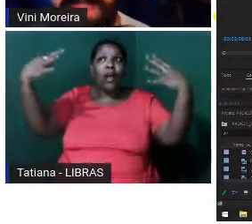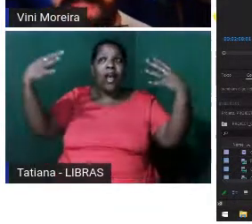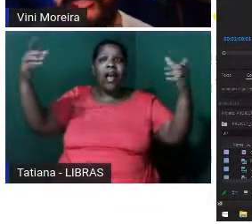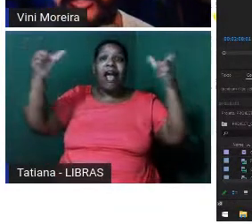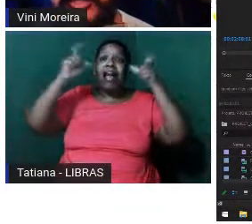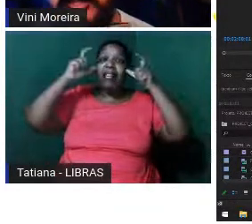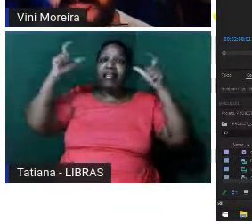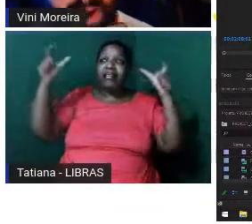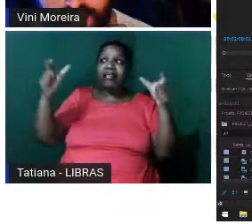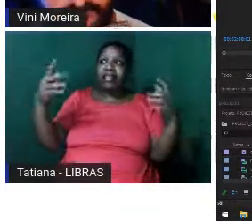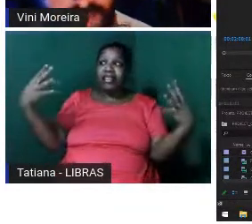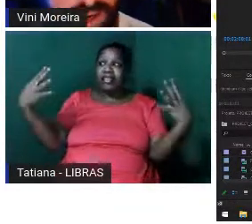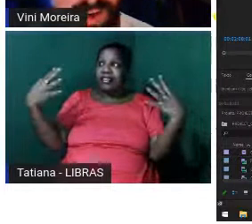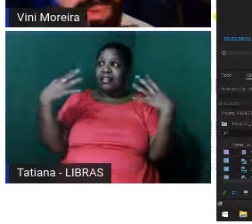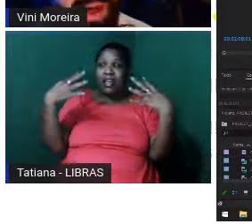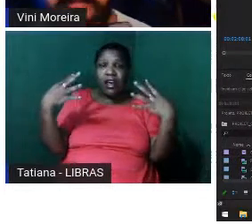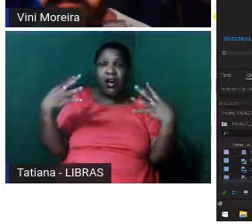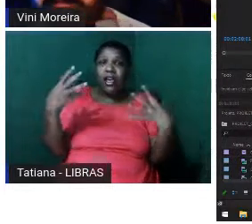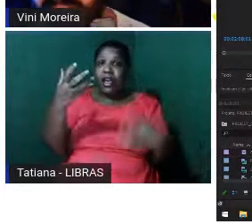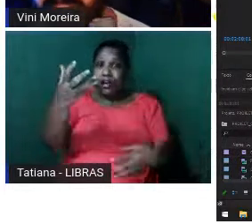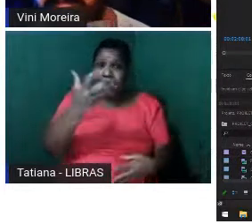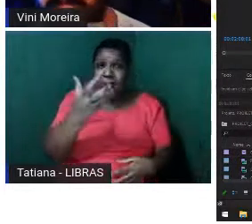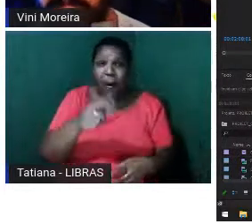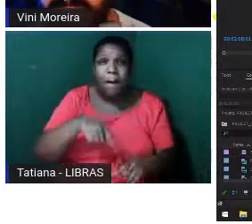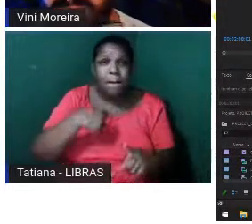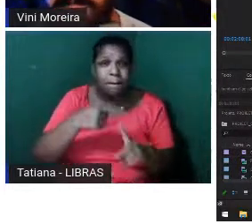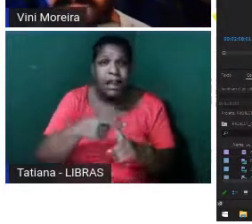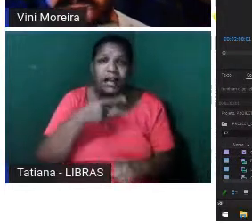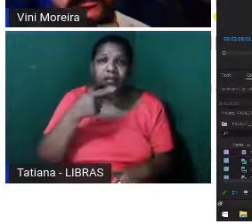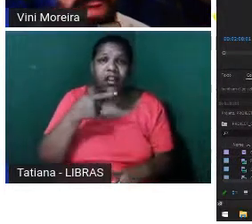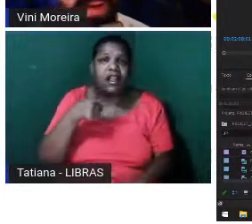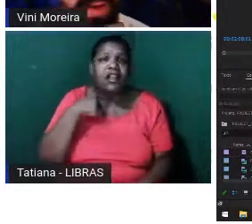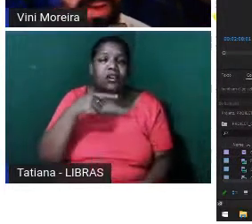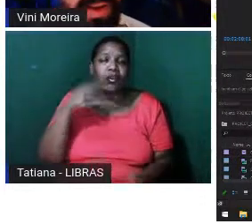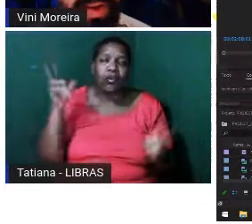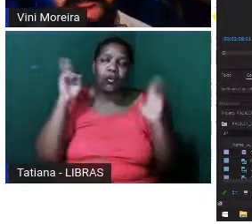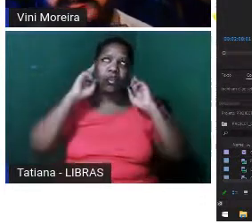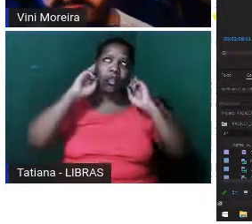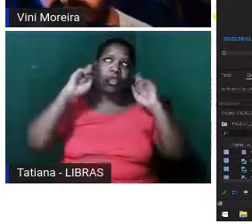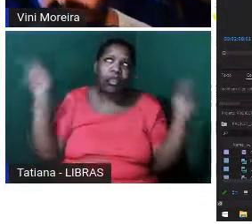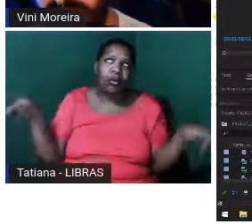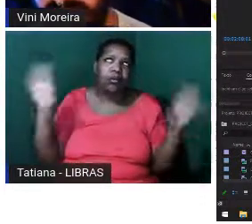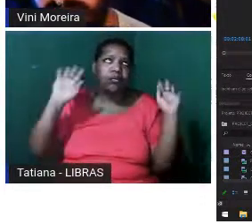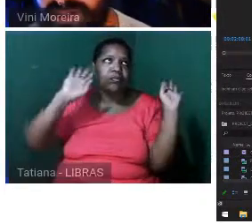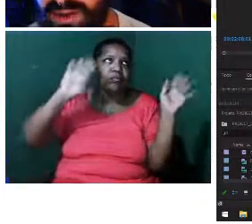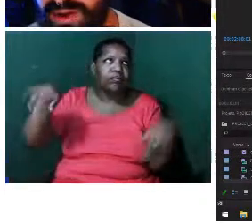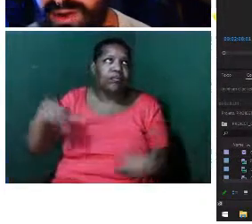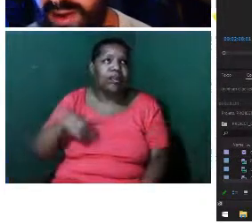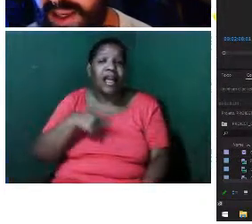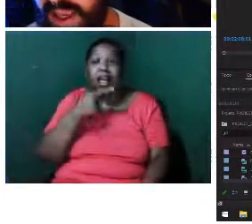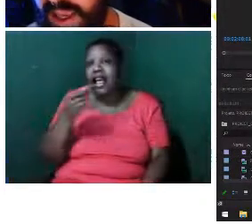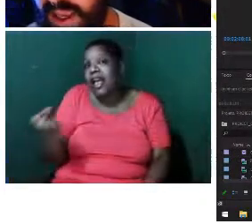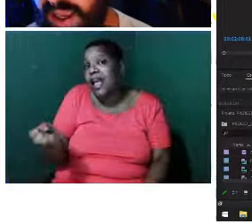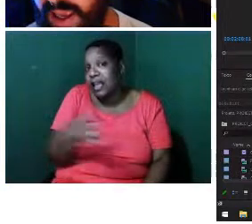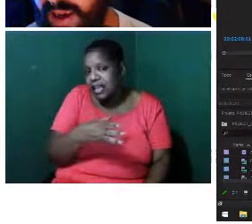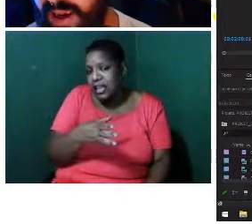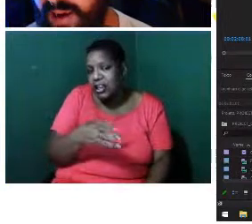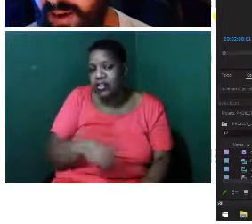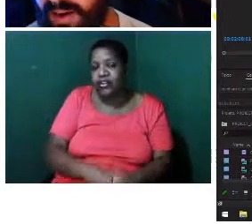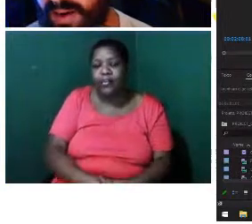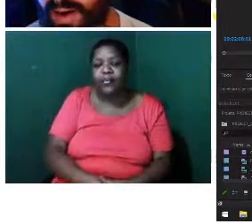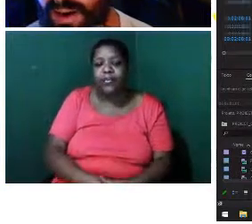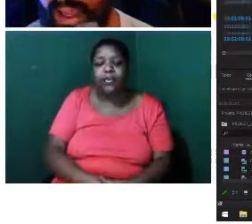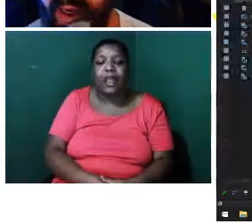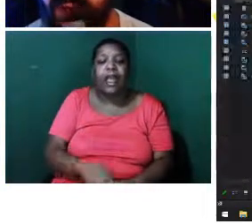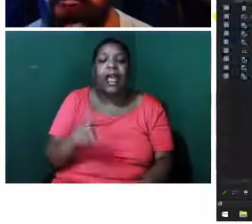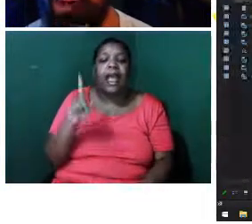atenção e ela coisa que eu mais queria falar na minha vida e ninguém nunca me escutou por quê e é muito recente é